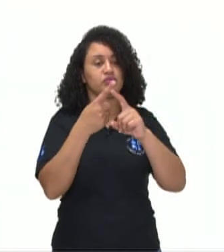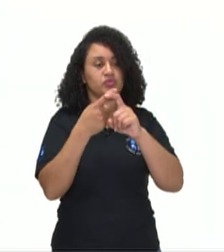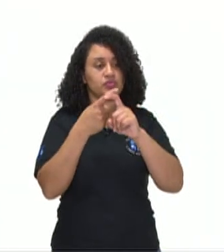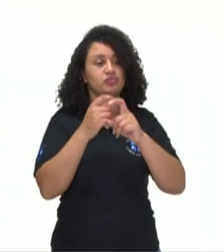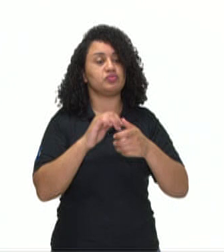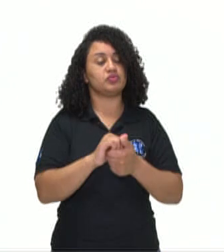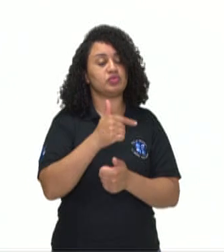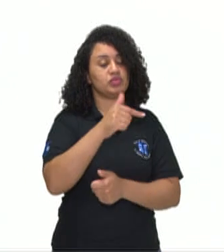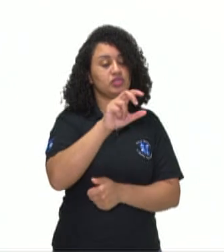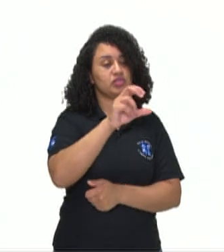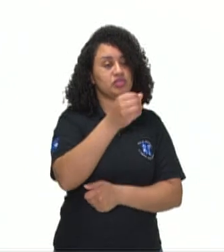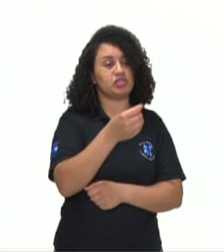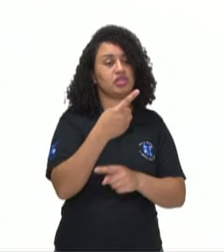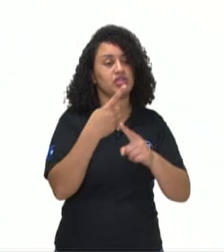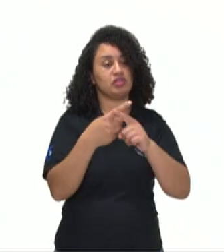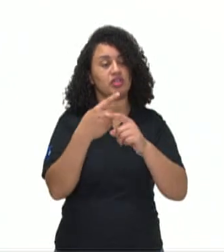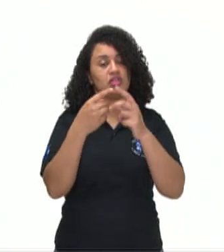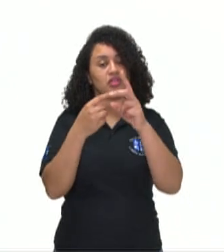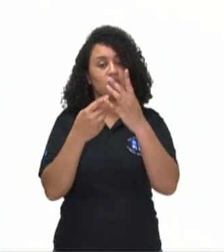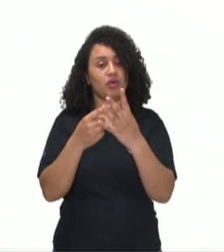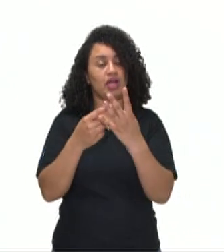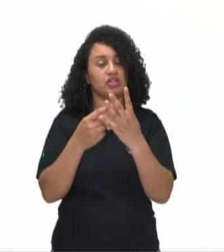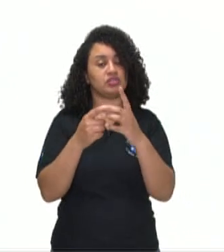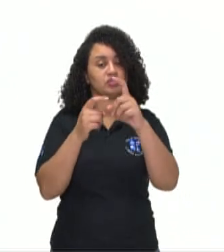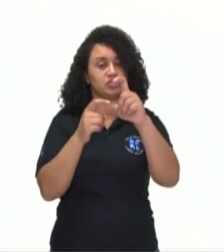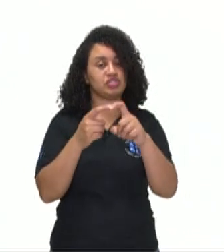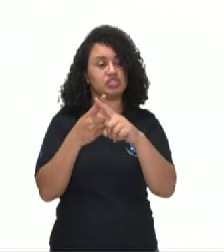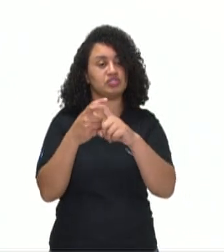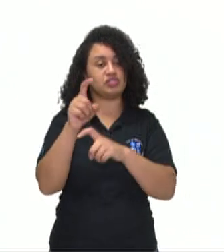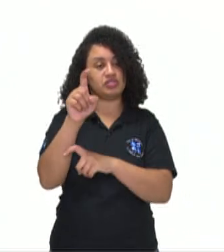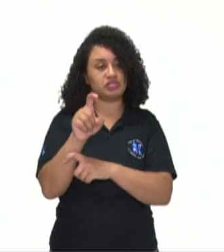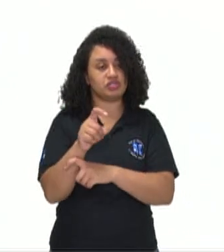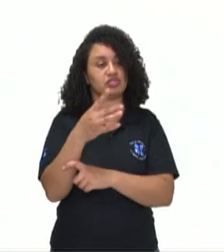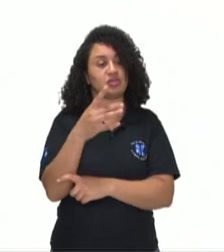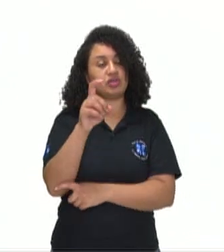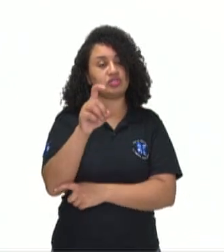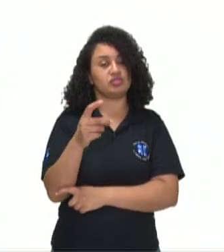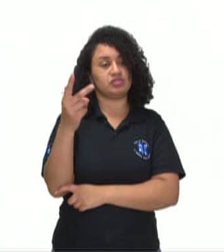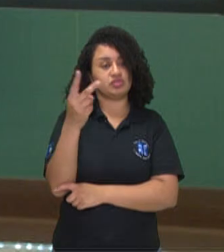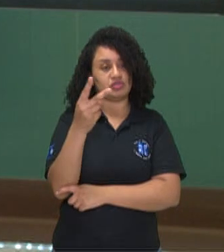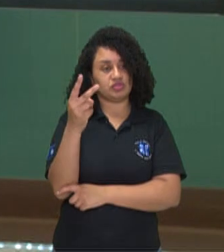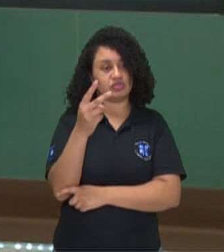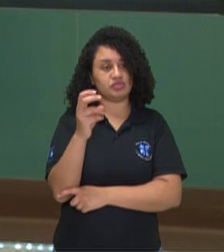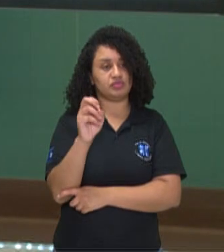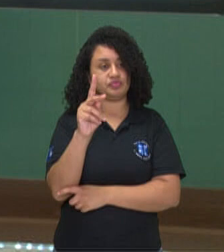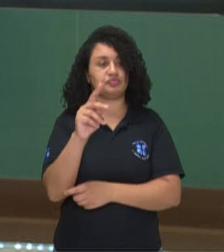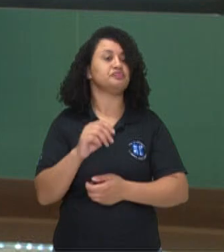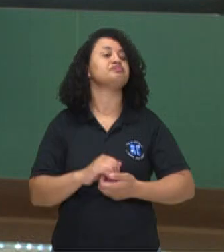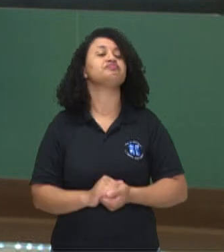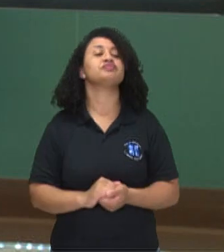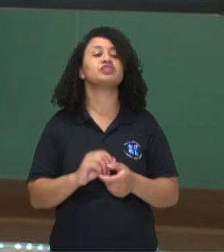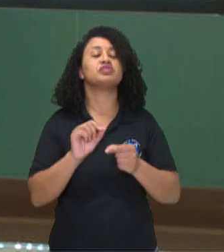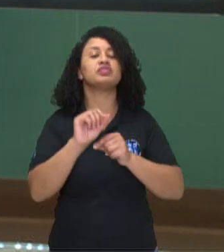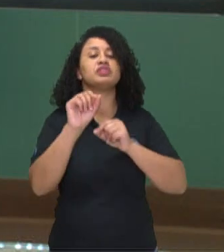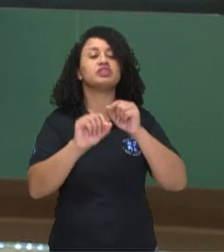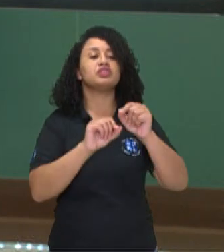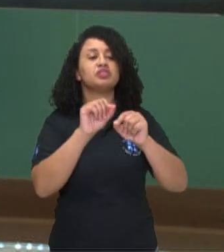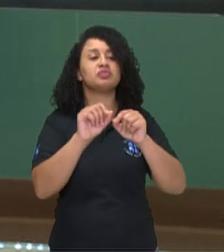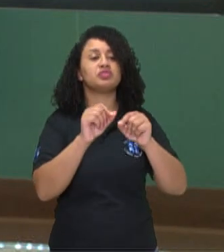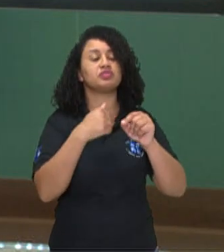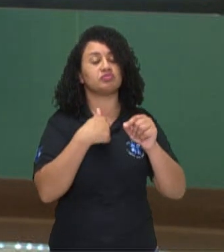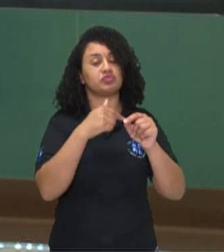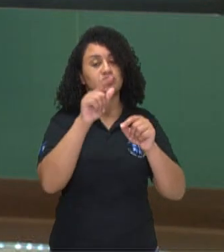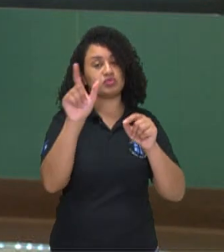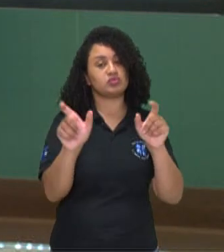área, base vezes altura. 4x vezes x, que dá 4x ao quadrado, ok? Aí, o que nós fazemos? Passamos para o